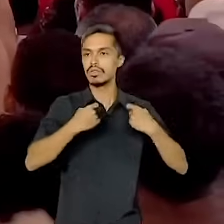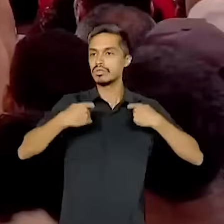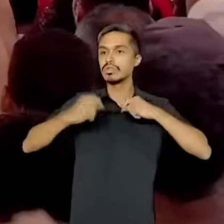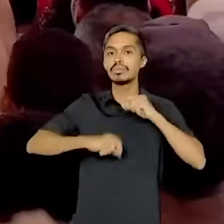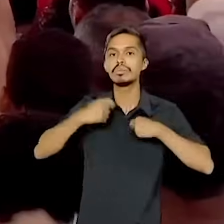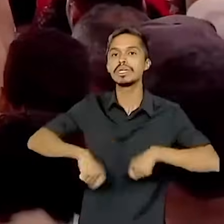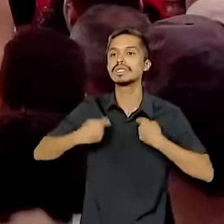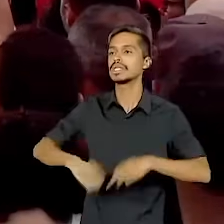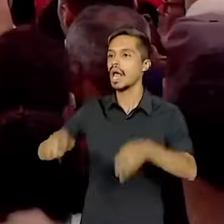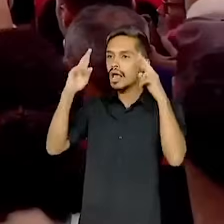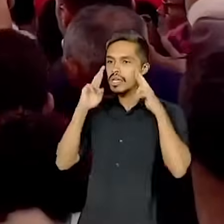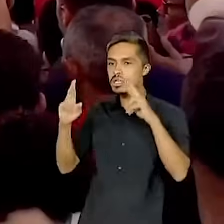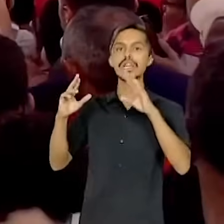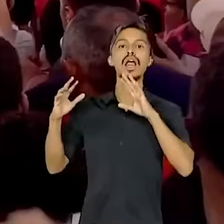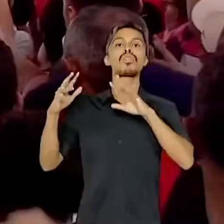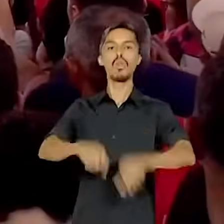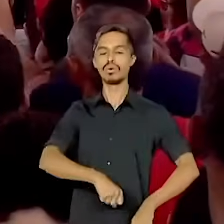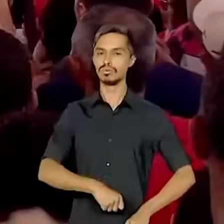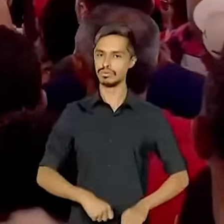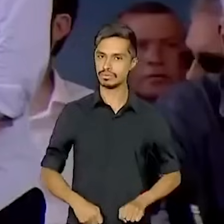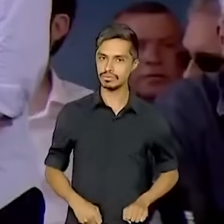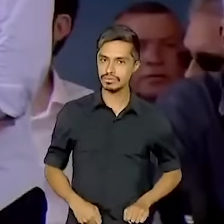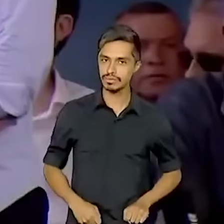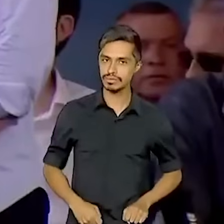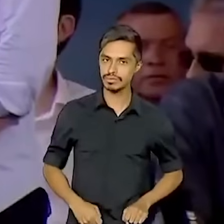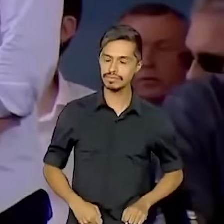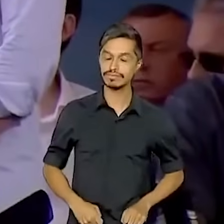respeito. Bem,